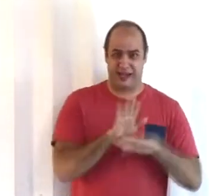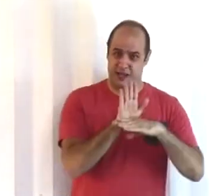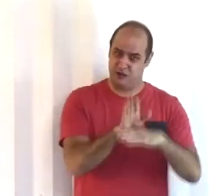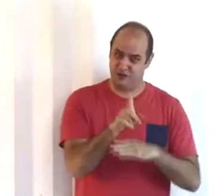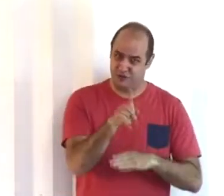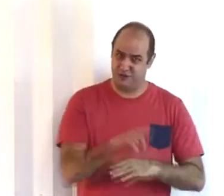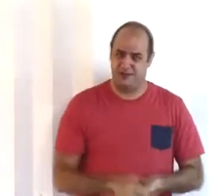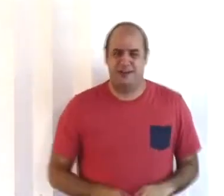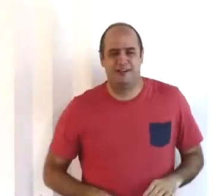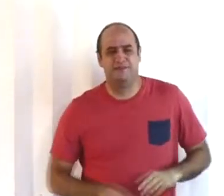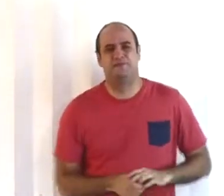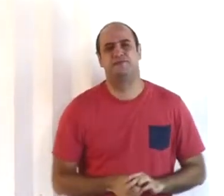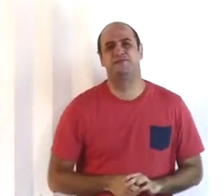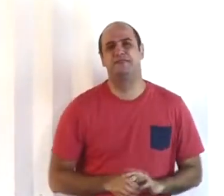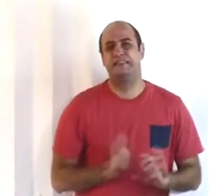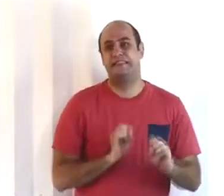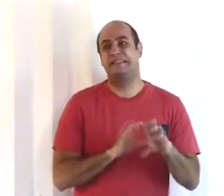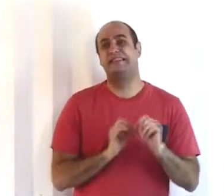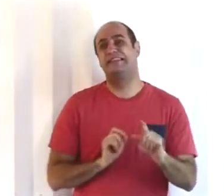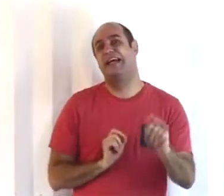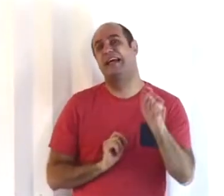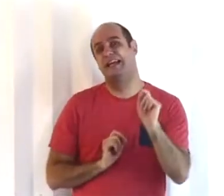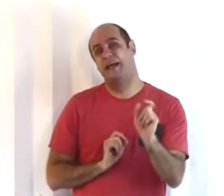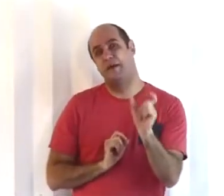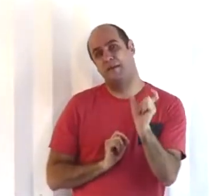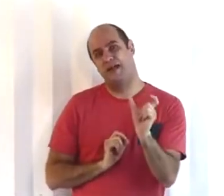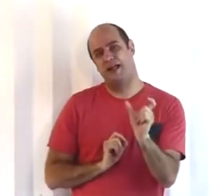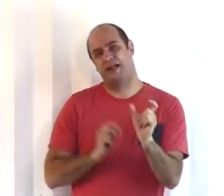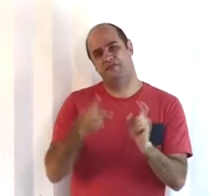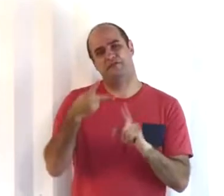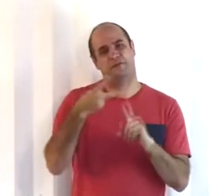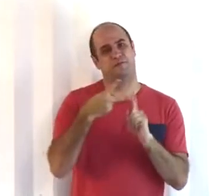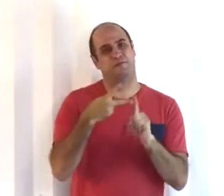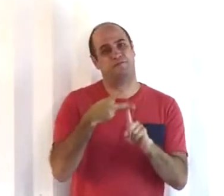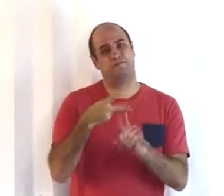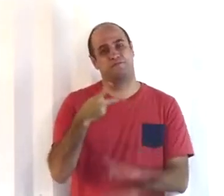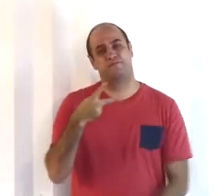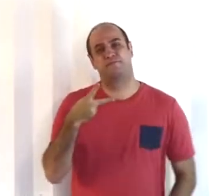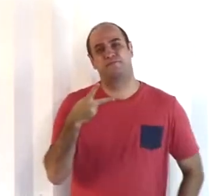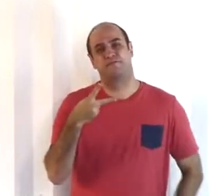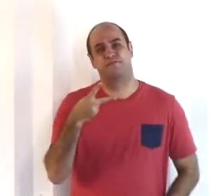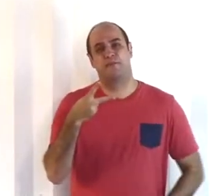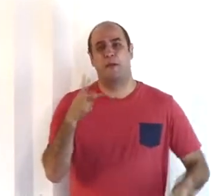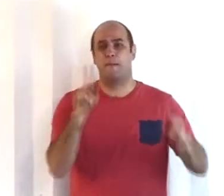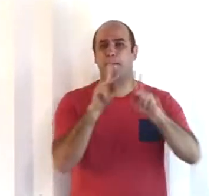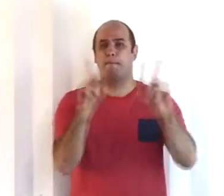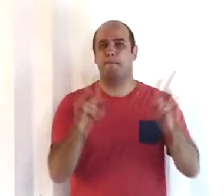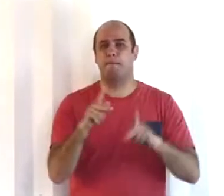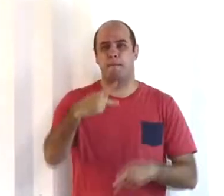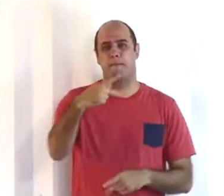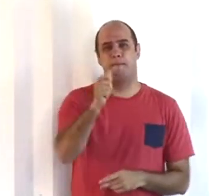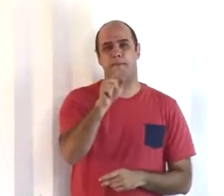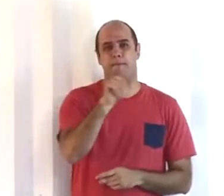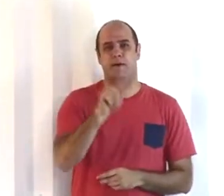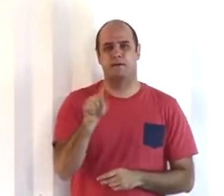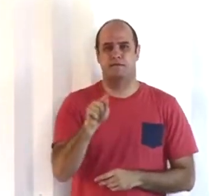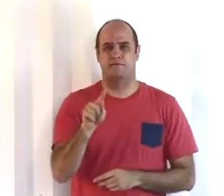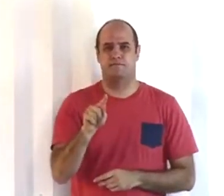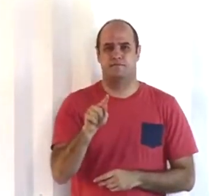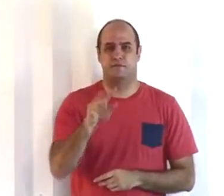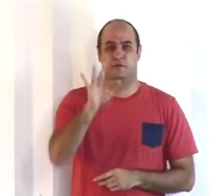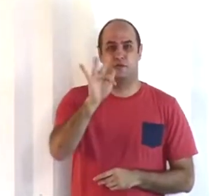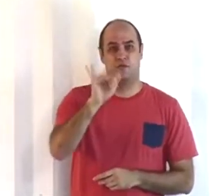você, ensinar você a ter. Segunda palavra, paz. Firmeza, a